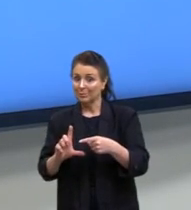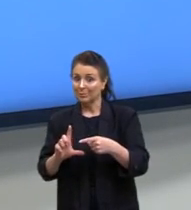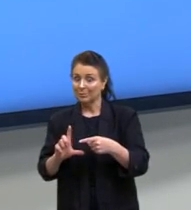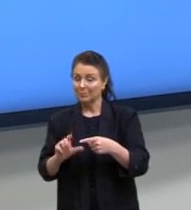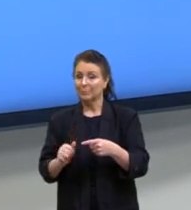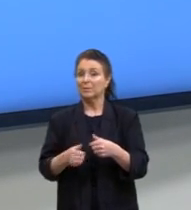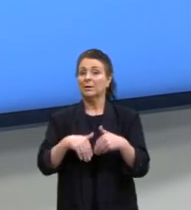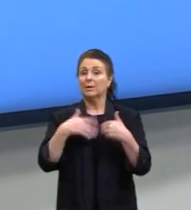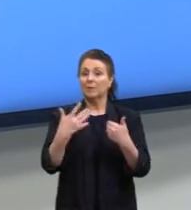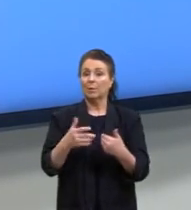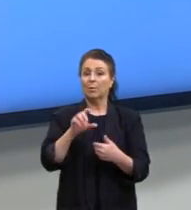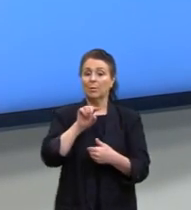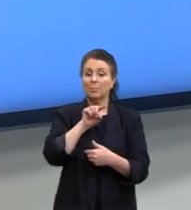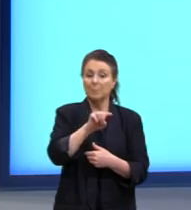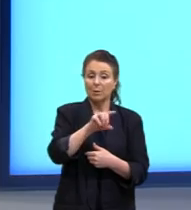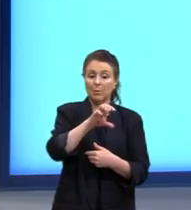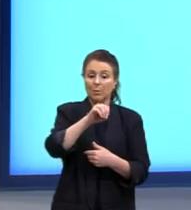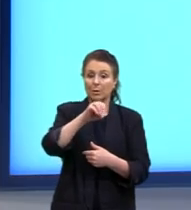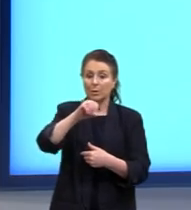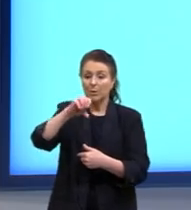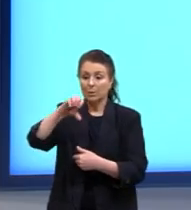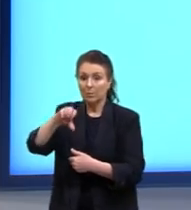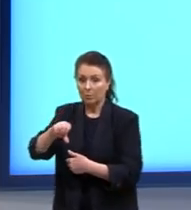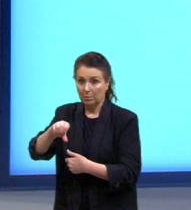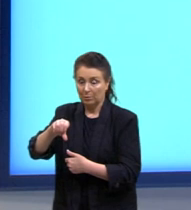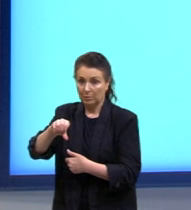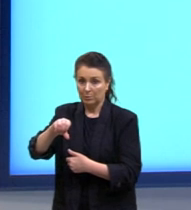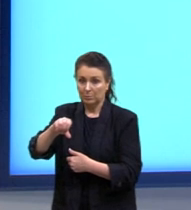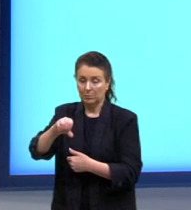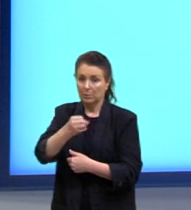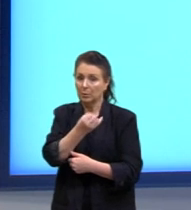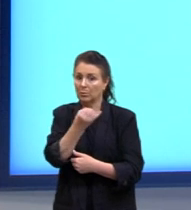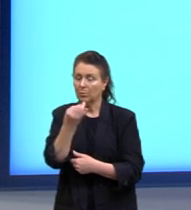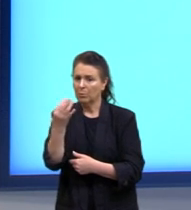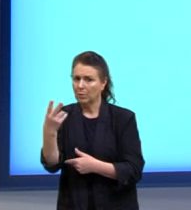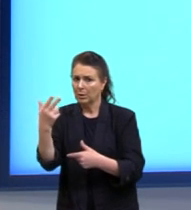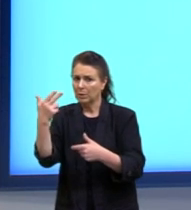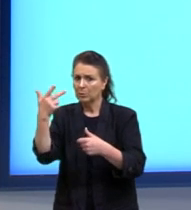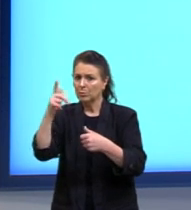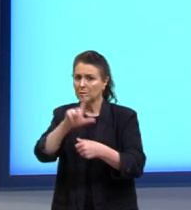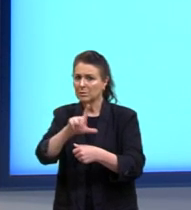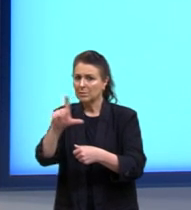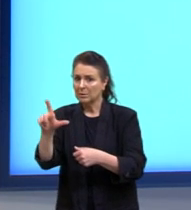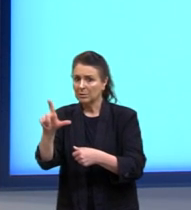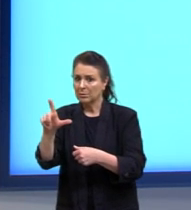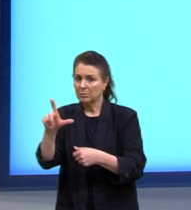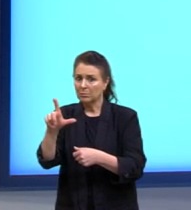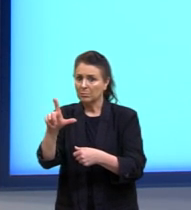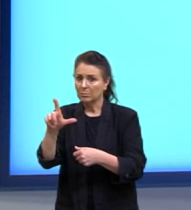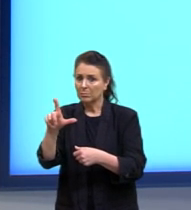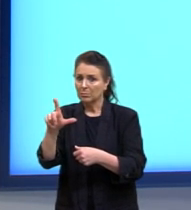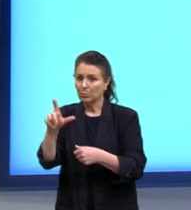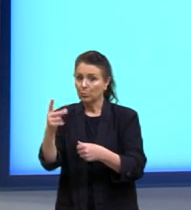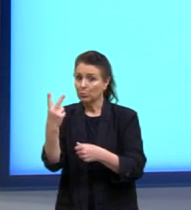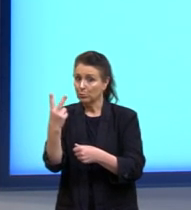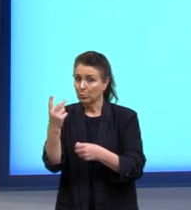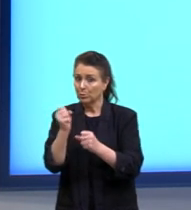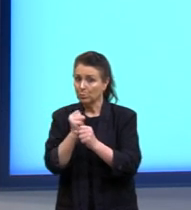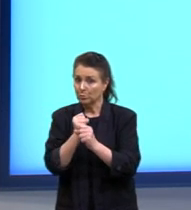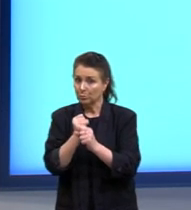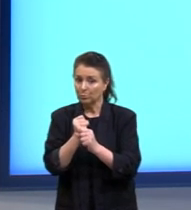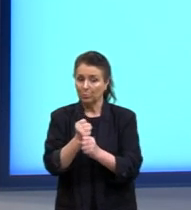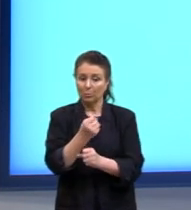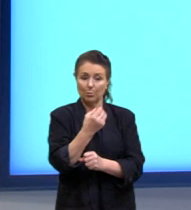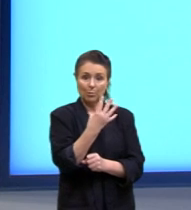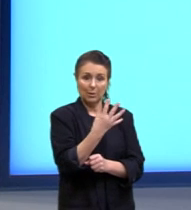percorrido 1009 km e quantos litros né de combustível foi ali 43 gigas